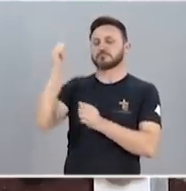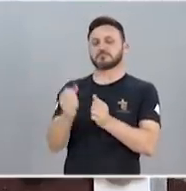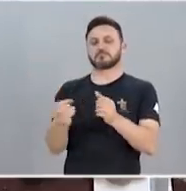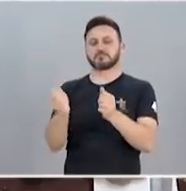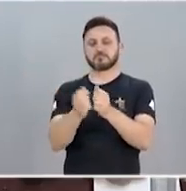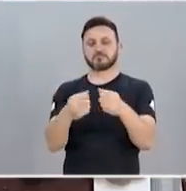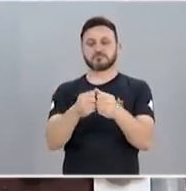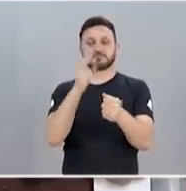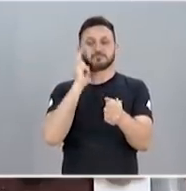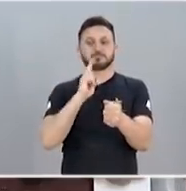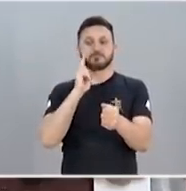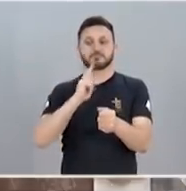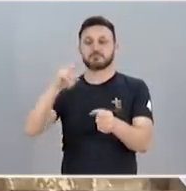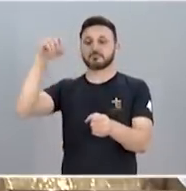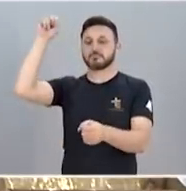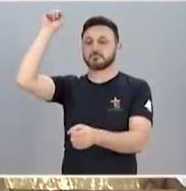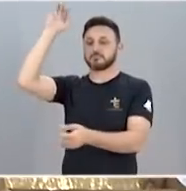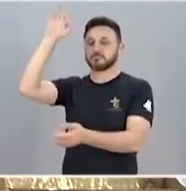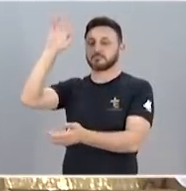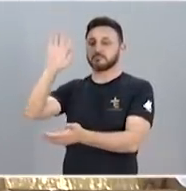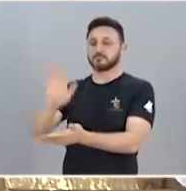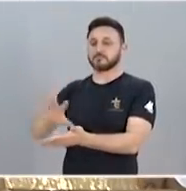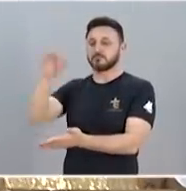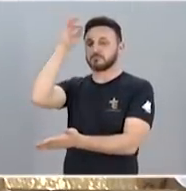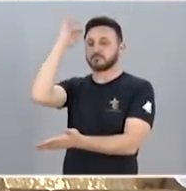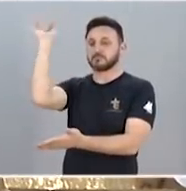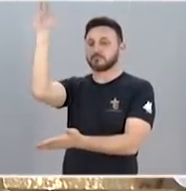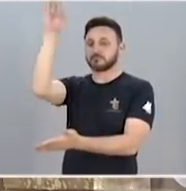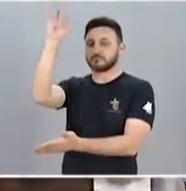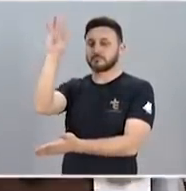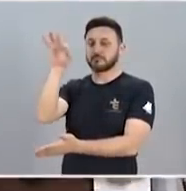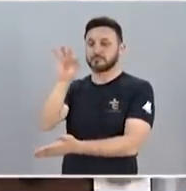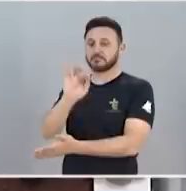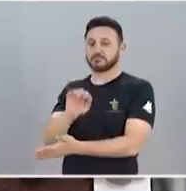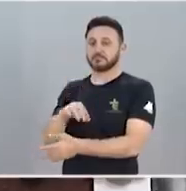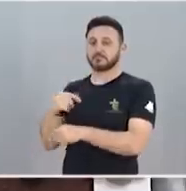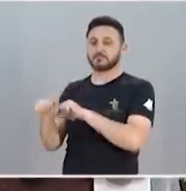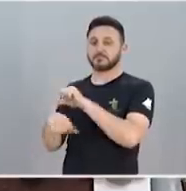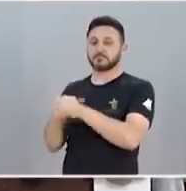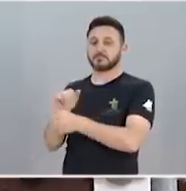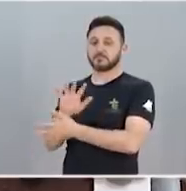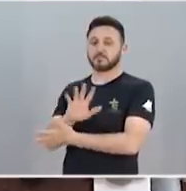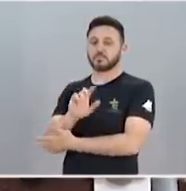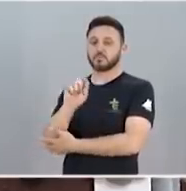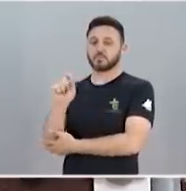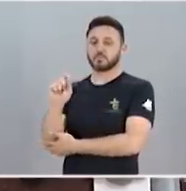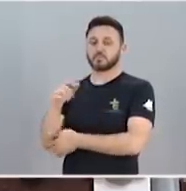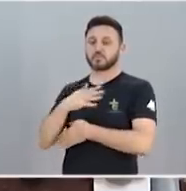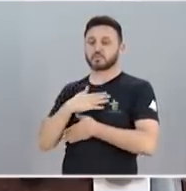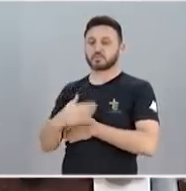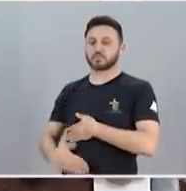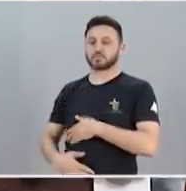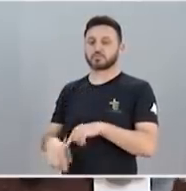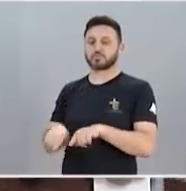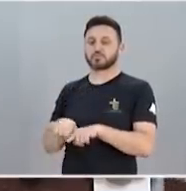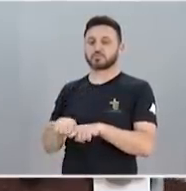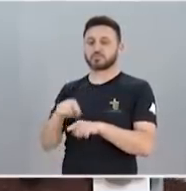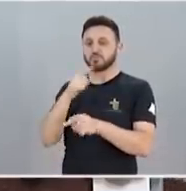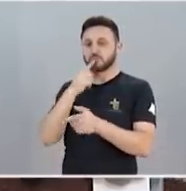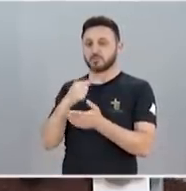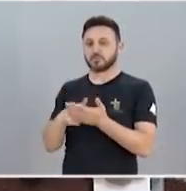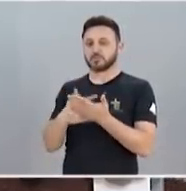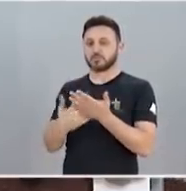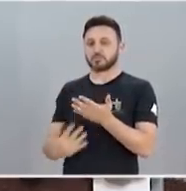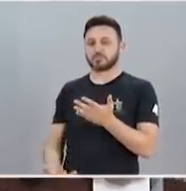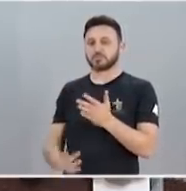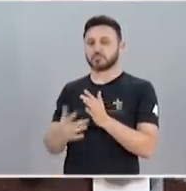santidade. Santificai, pois, estas oferendas, derramando sobre elas o vosso Espírito, a fim de que se tornem para nós o